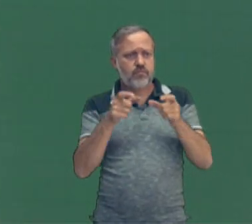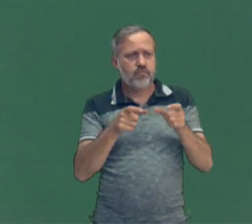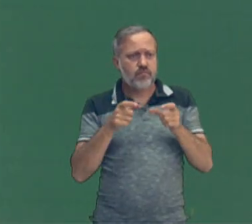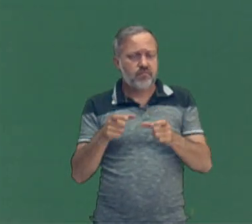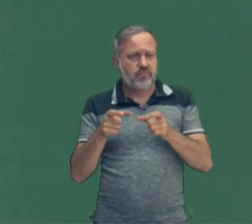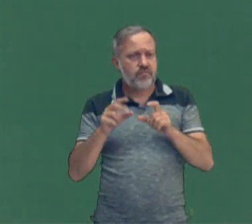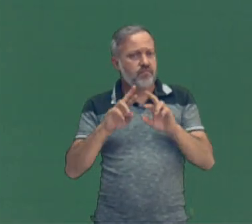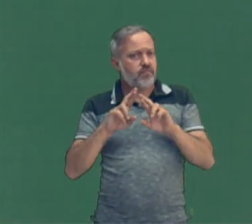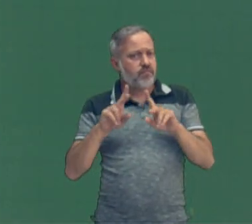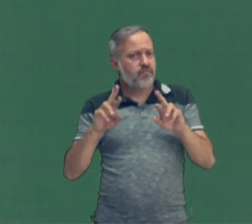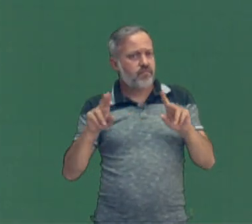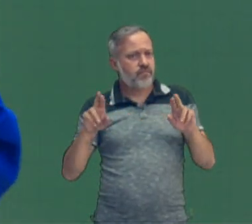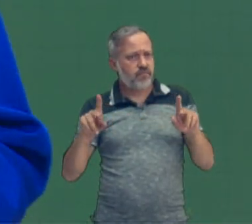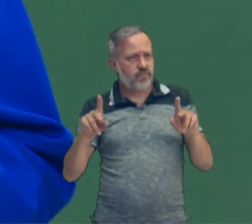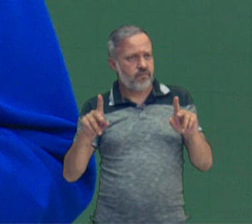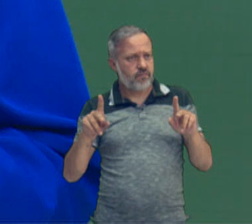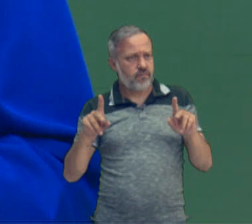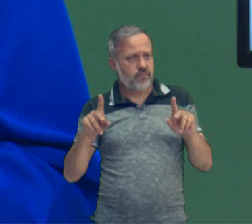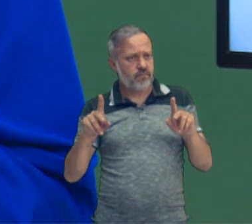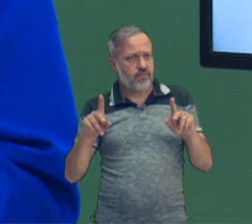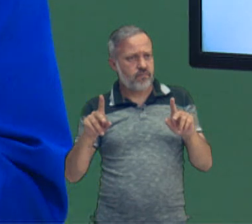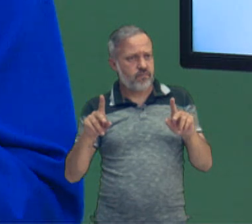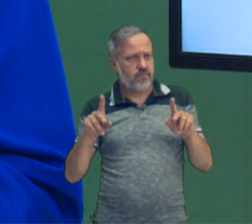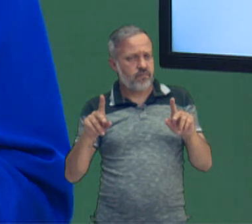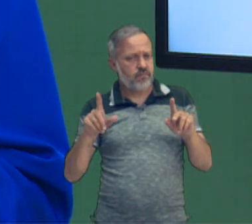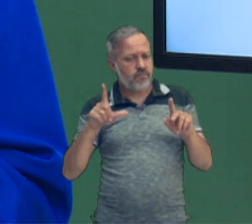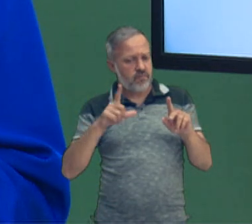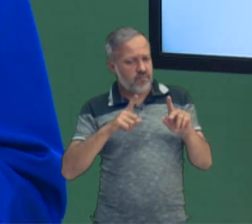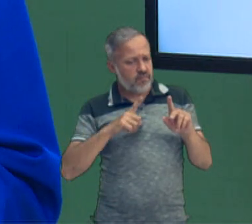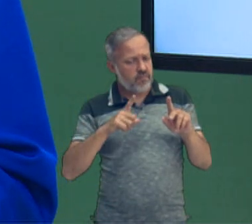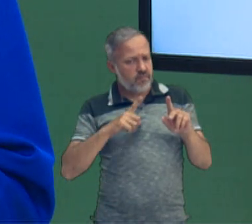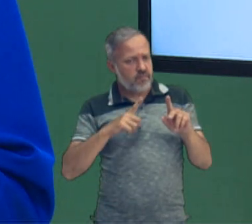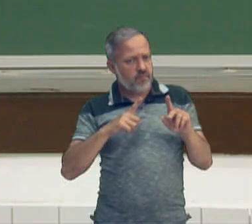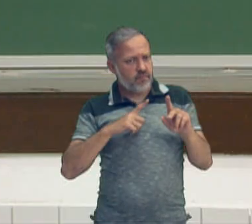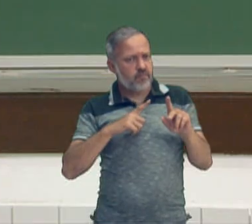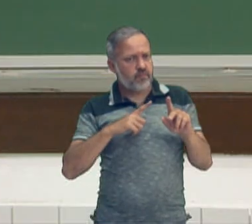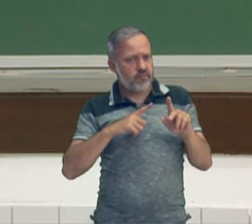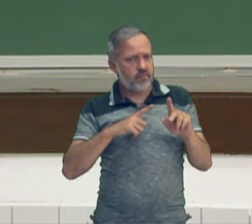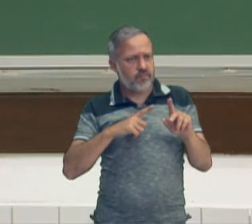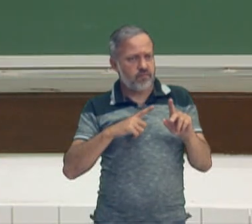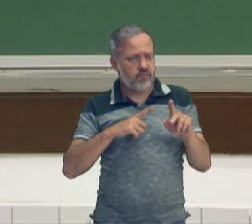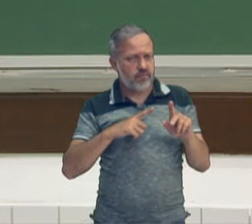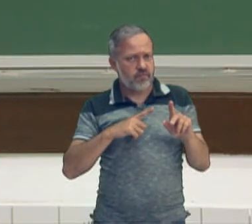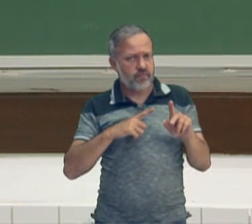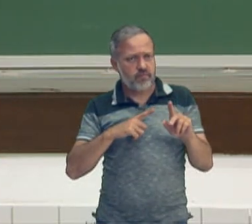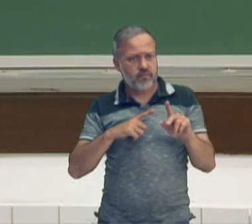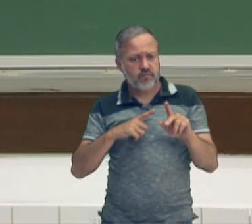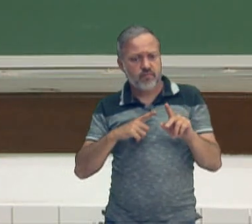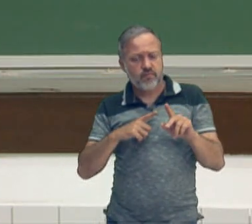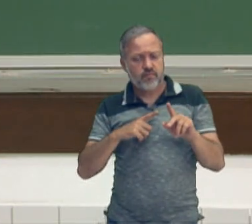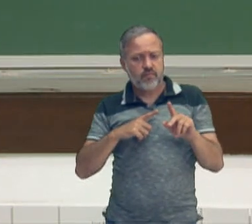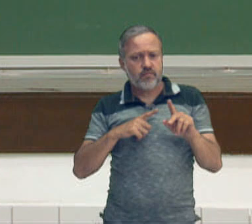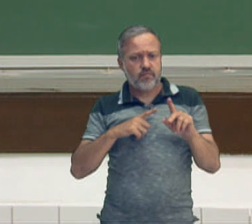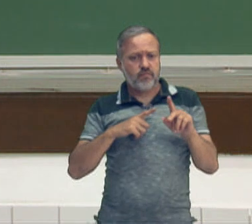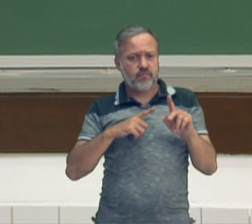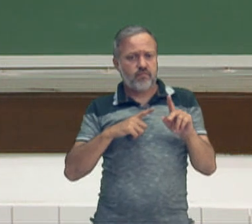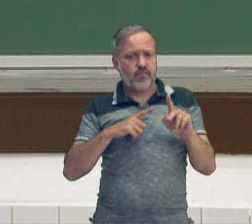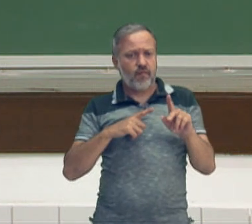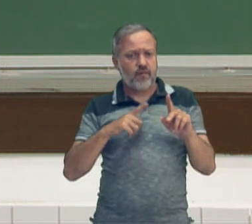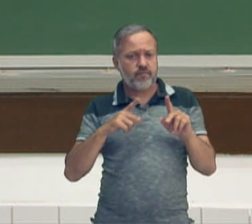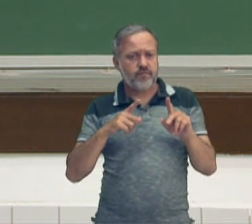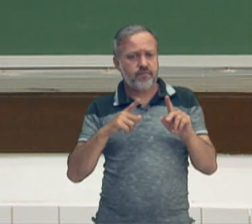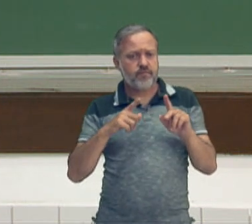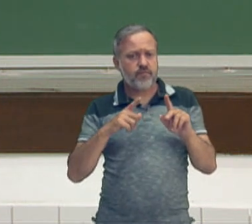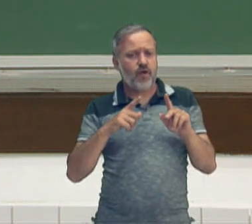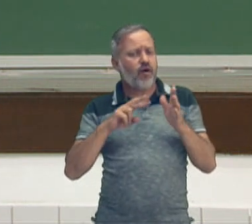maneira diferenciada. Alguns desses povos que eram bastante significativos,